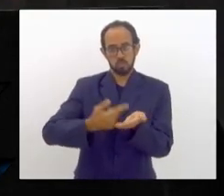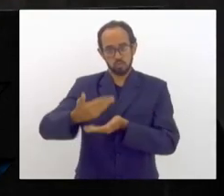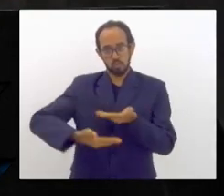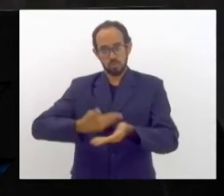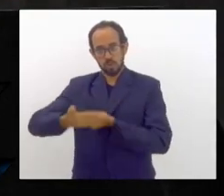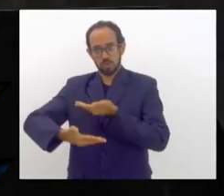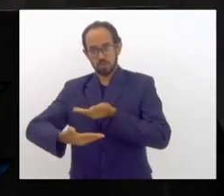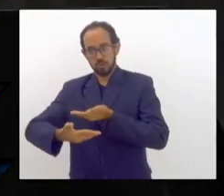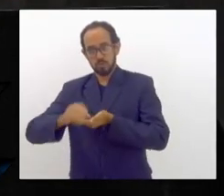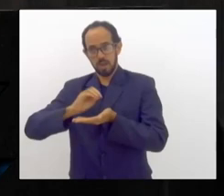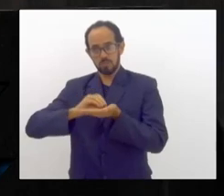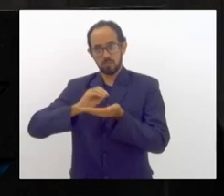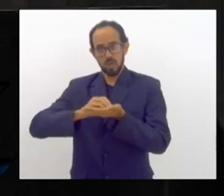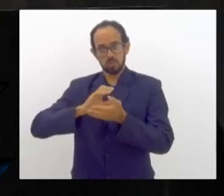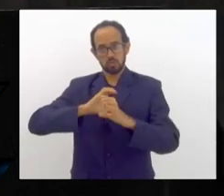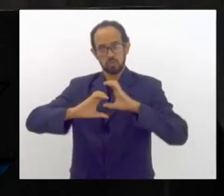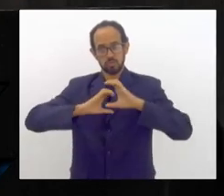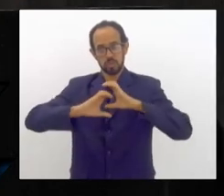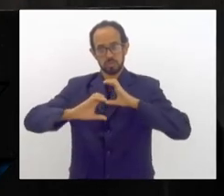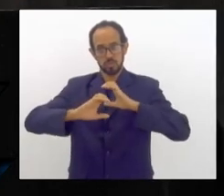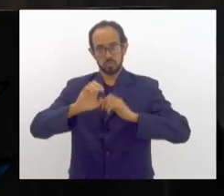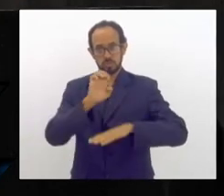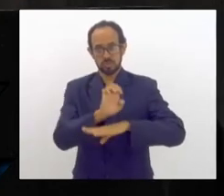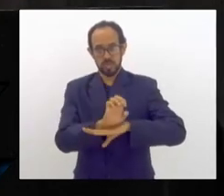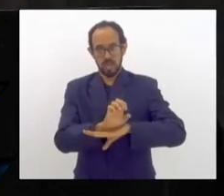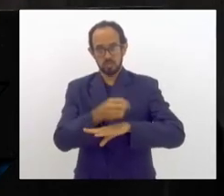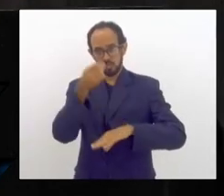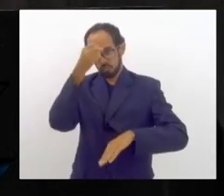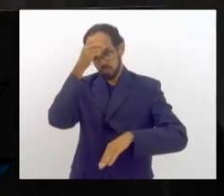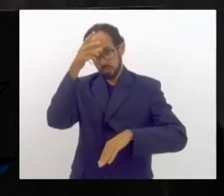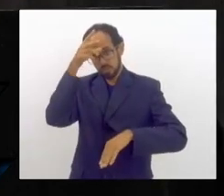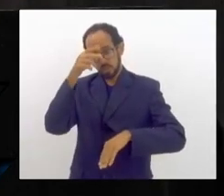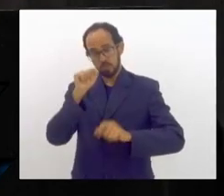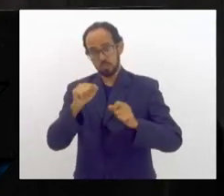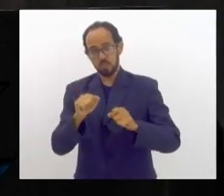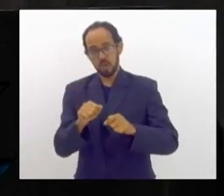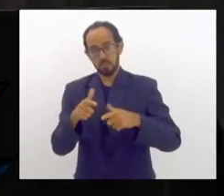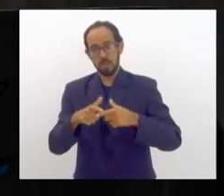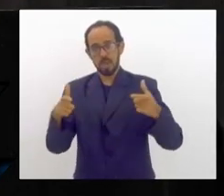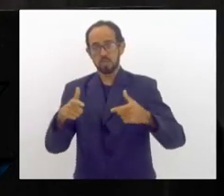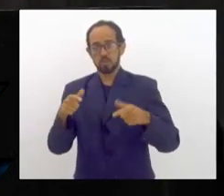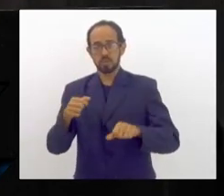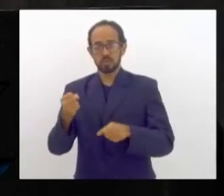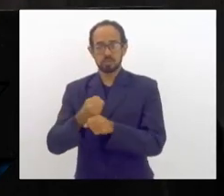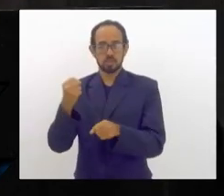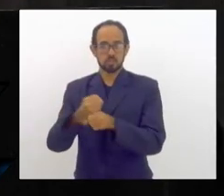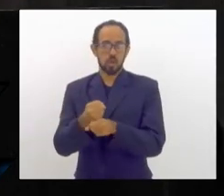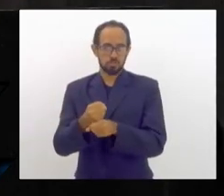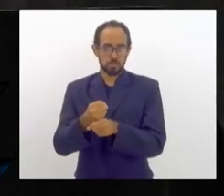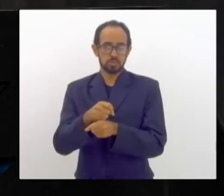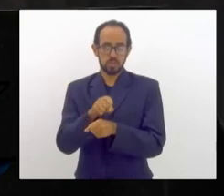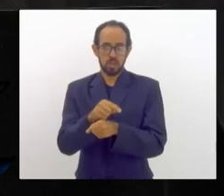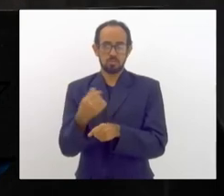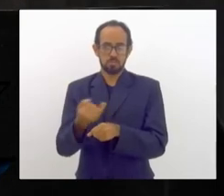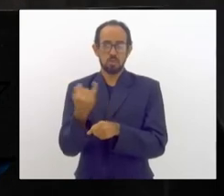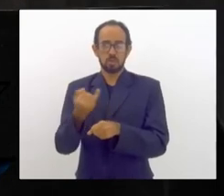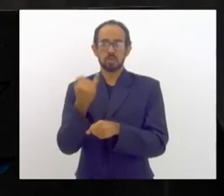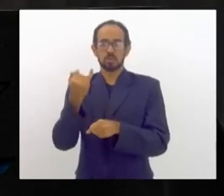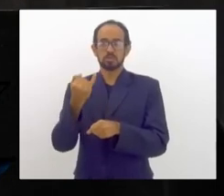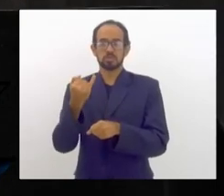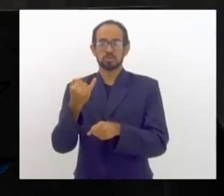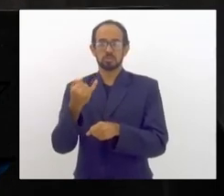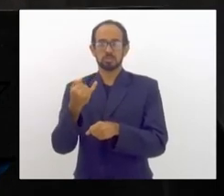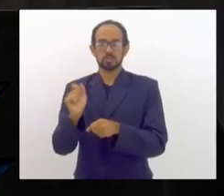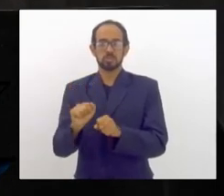do diálogo entre Estado e município, a maior parte dessas obras, que são importantes, claro,